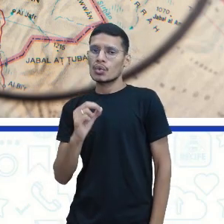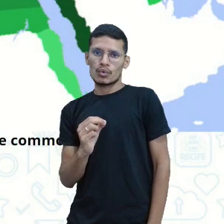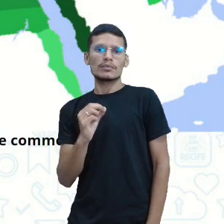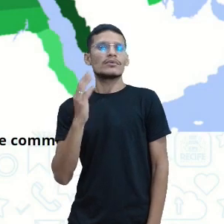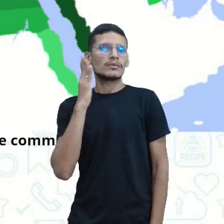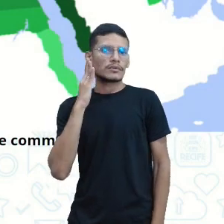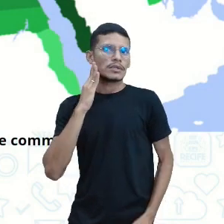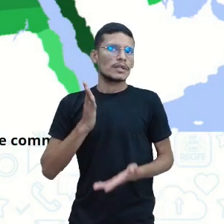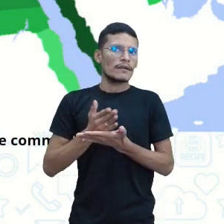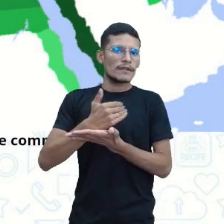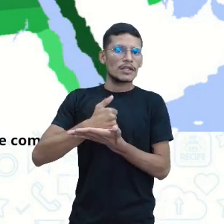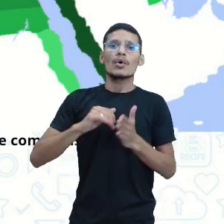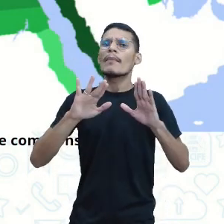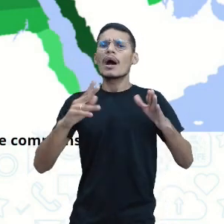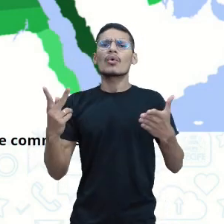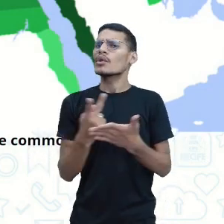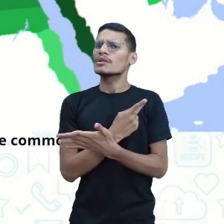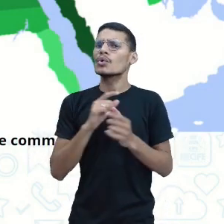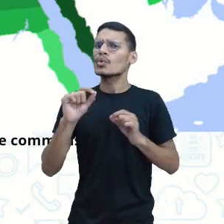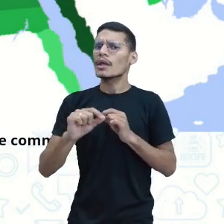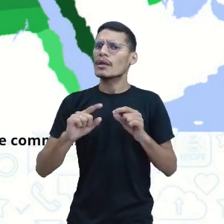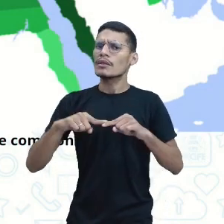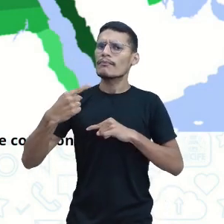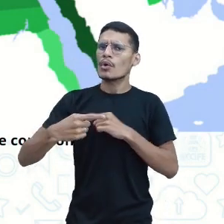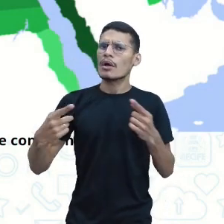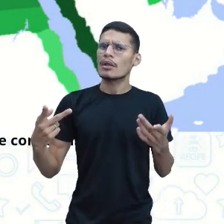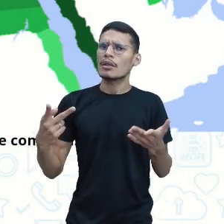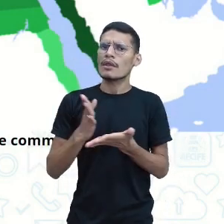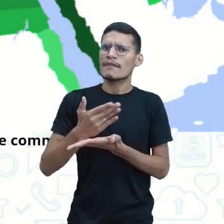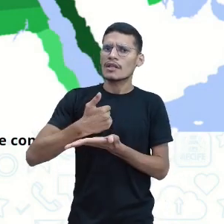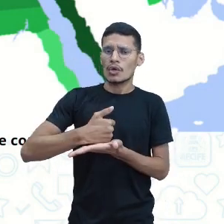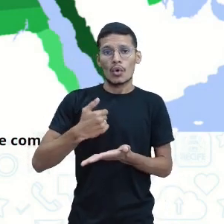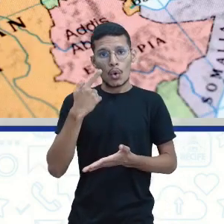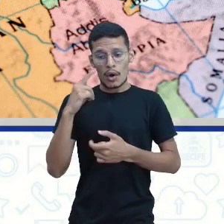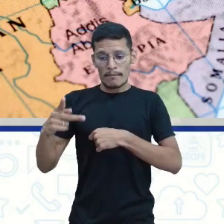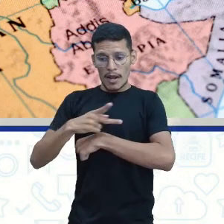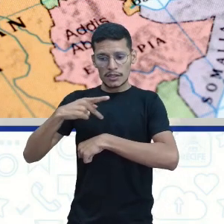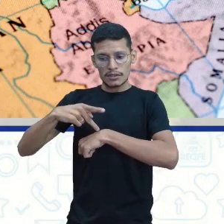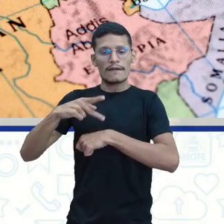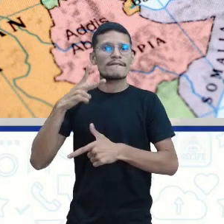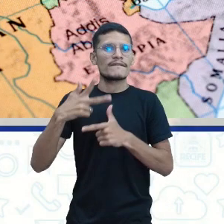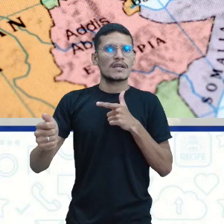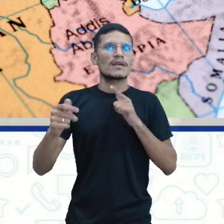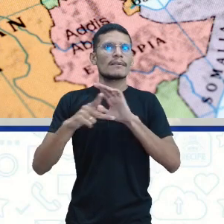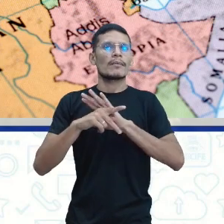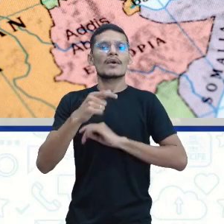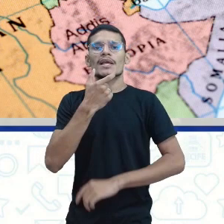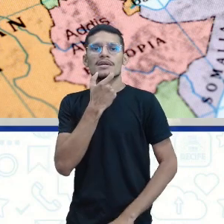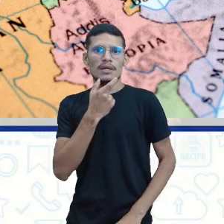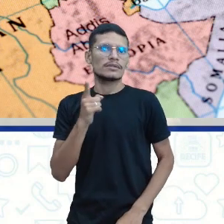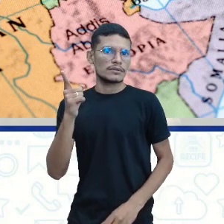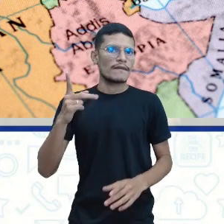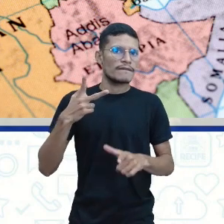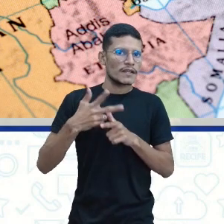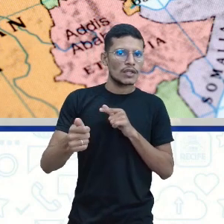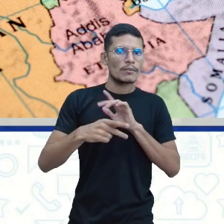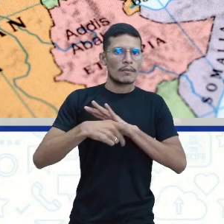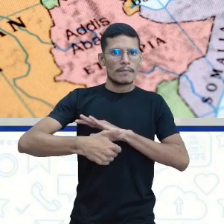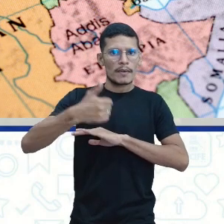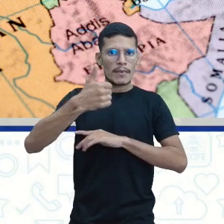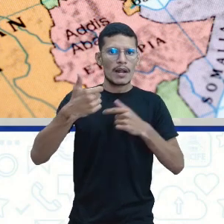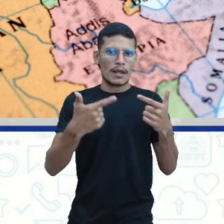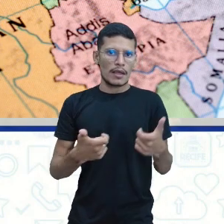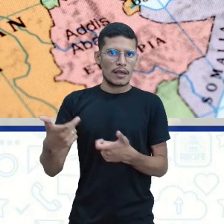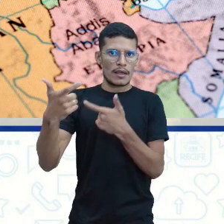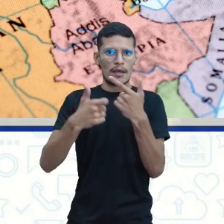que acontece após essa divisão, gente? Um país vencedor, que foi o caso da Inglaterra, vencedor da Primeira Guerra Mundial, a Inglaterra, o